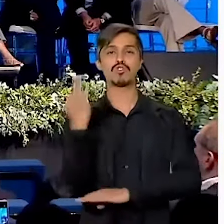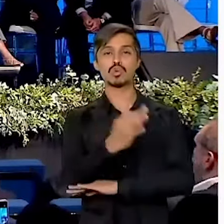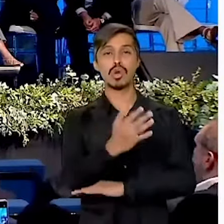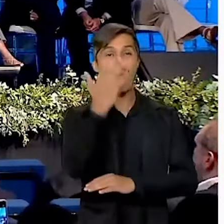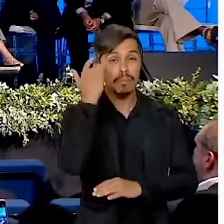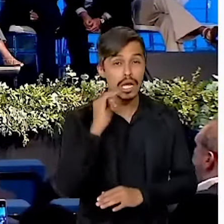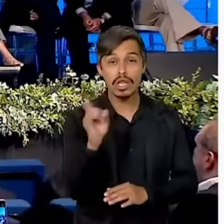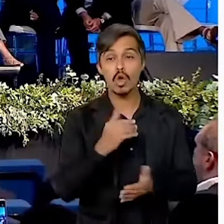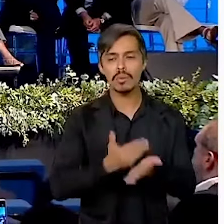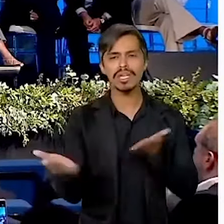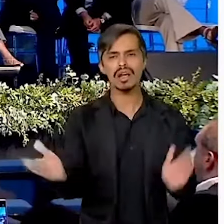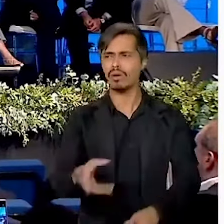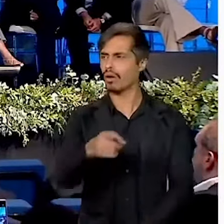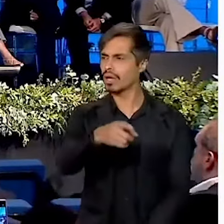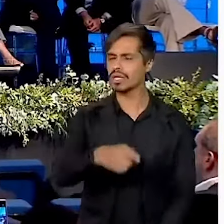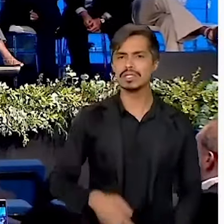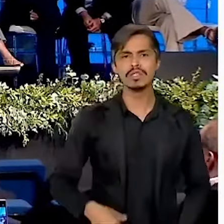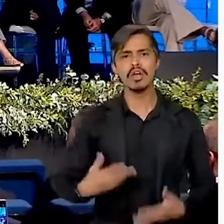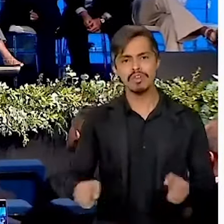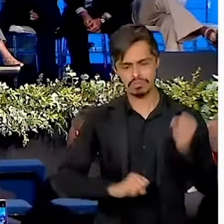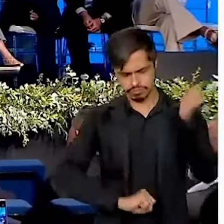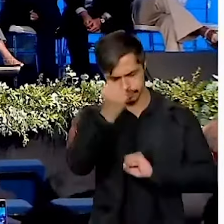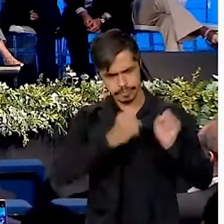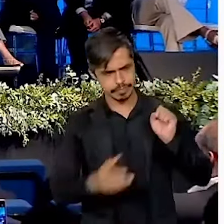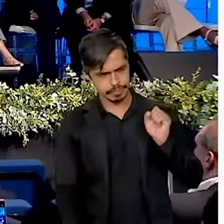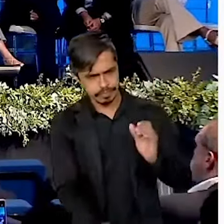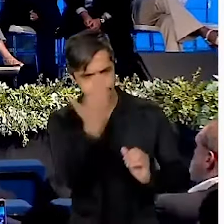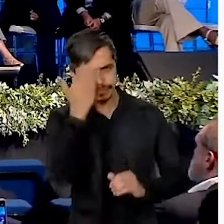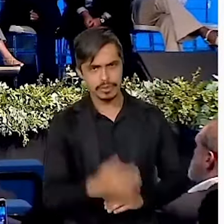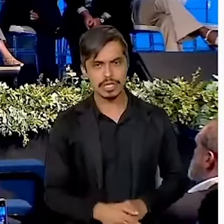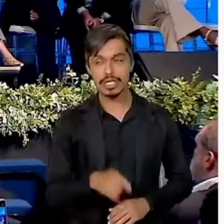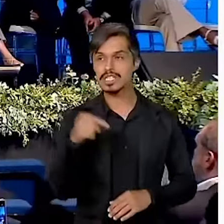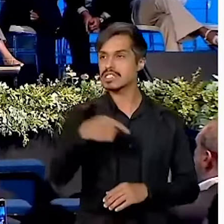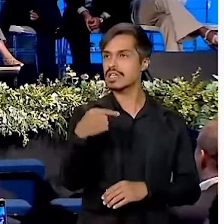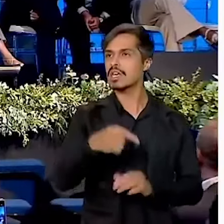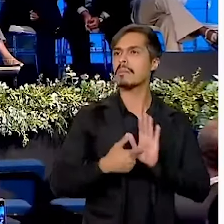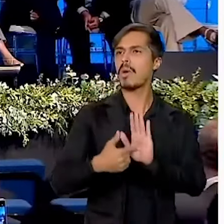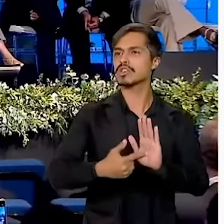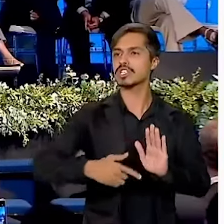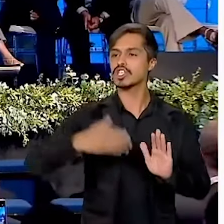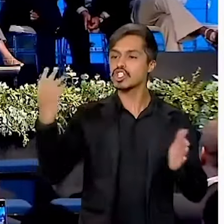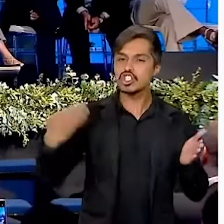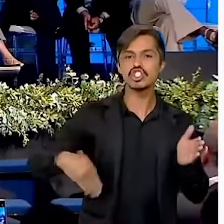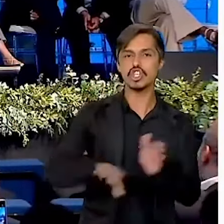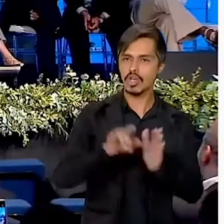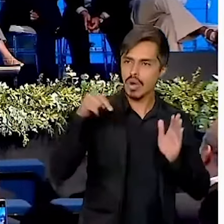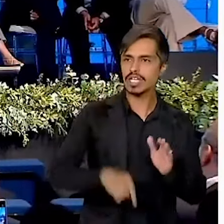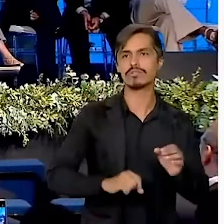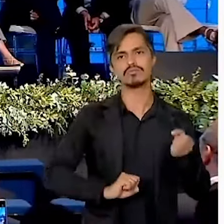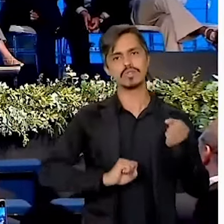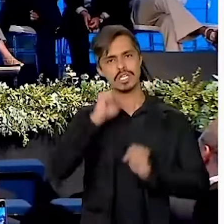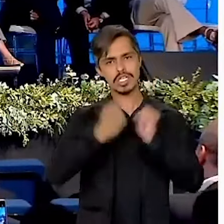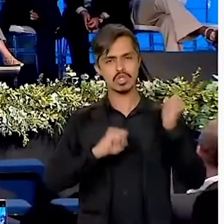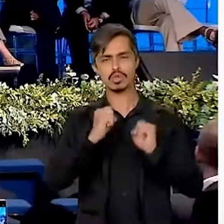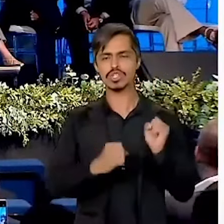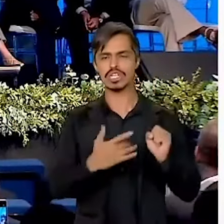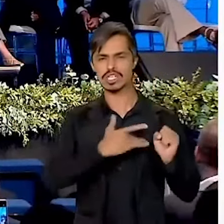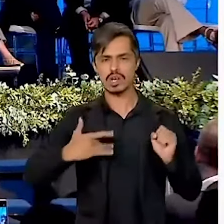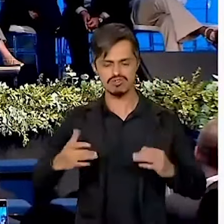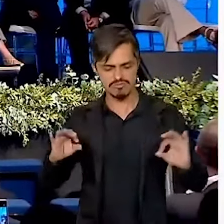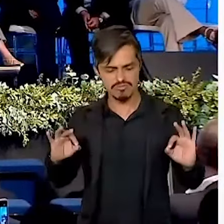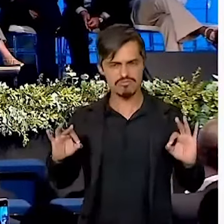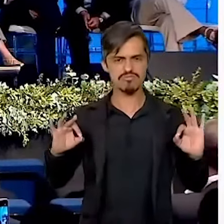o futuro começa agora. E essa fábrica é o exemplo de que o futuro já chegou na área da saúde, numa